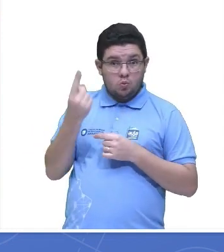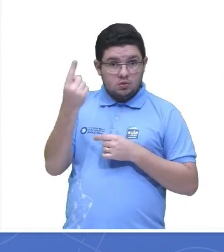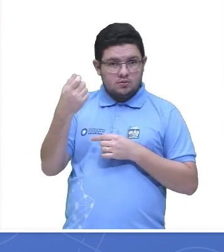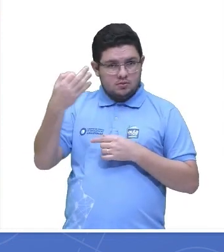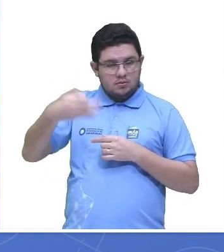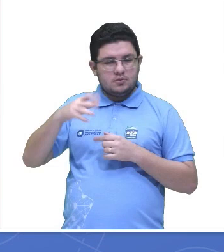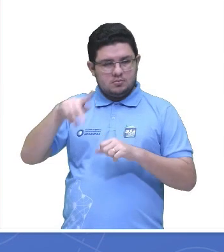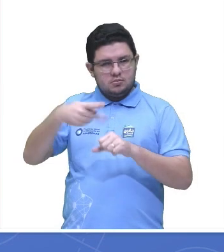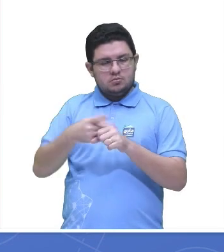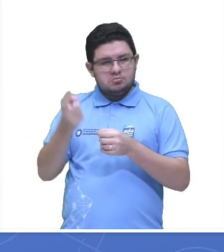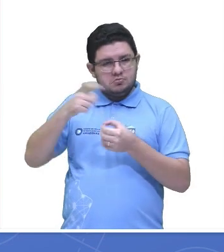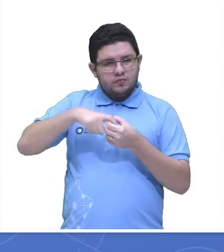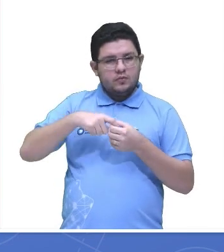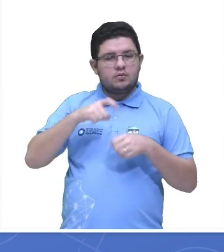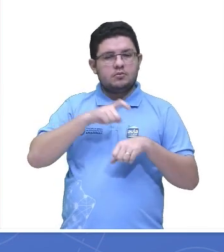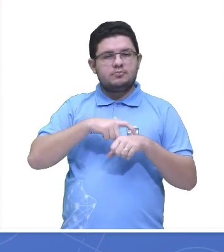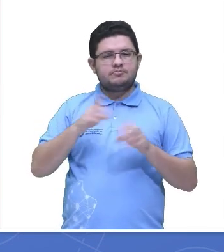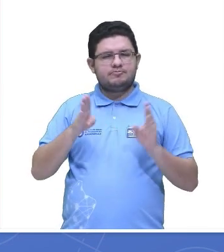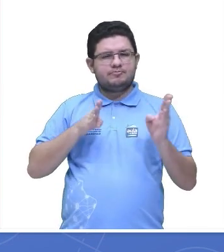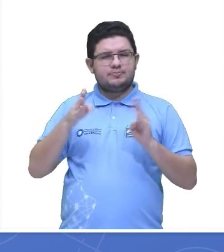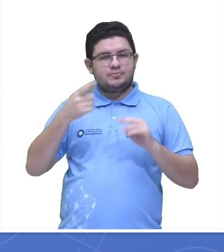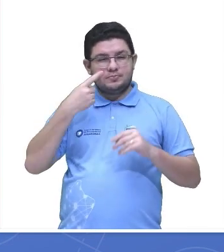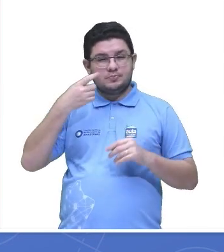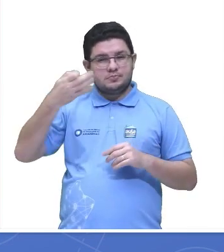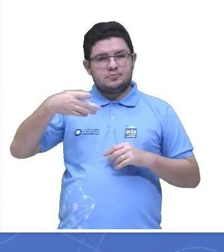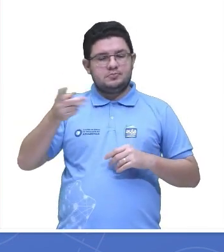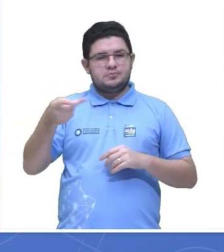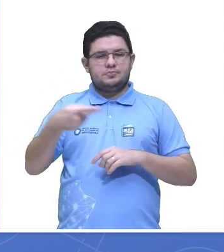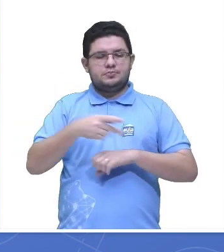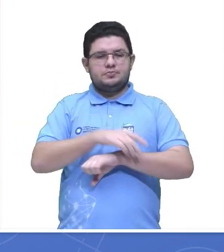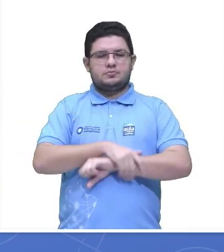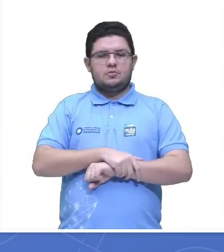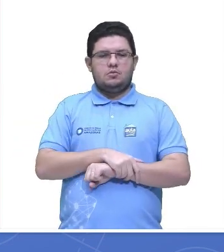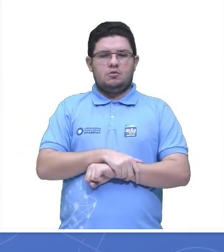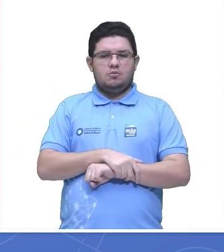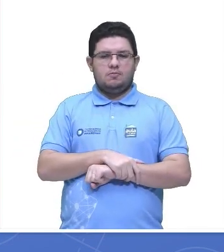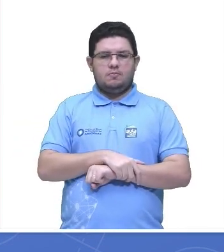então para a correção dessa terceira questão aí.